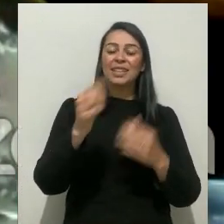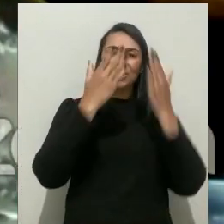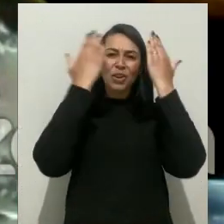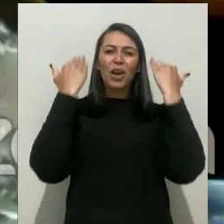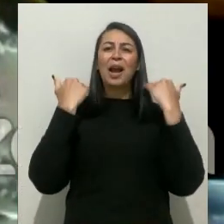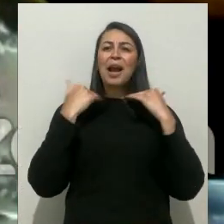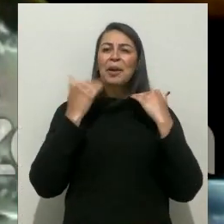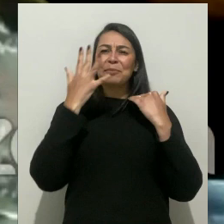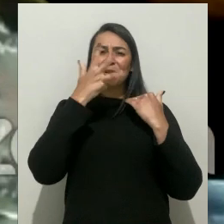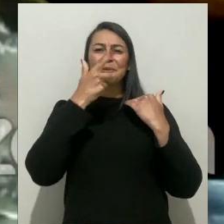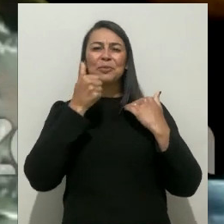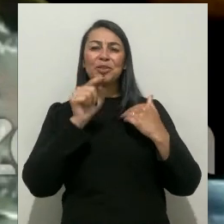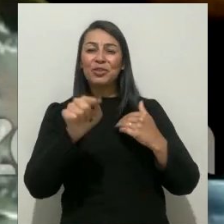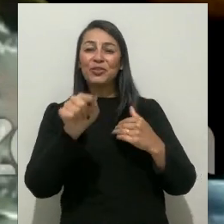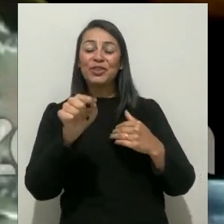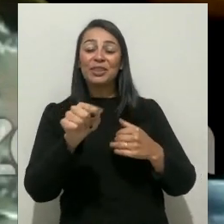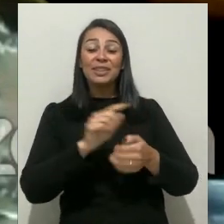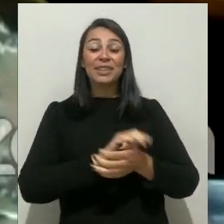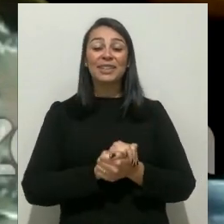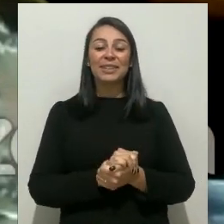Você do cabelinho bonitinho?